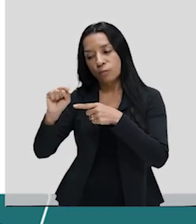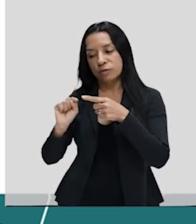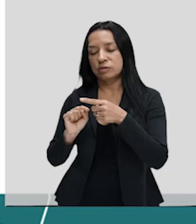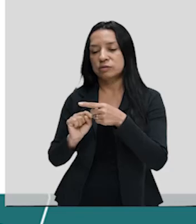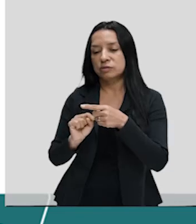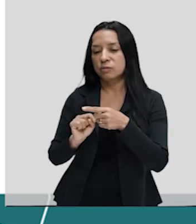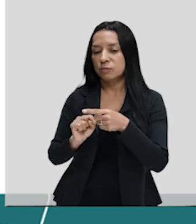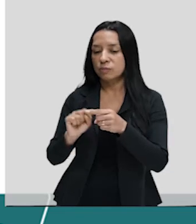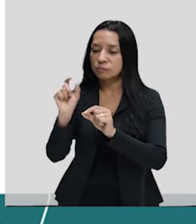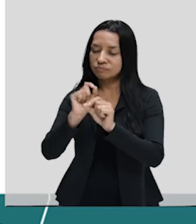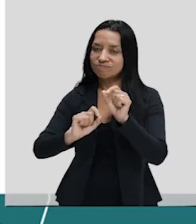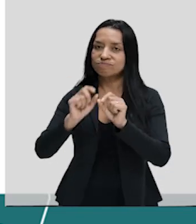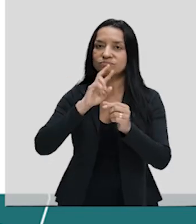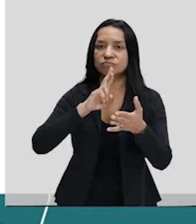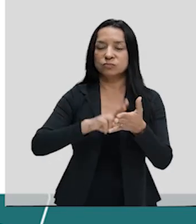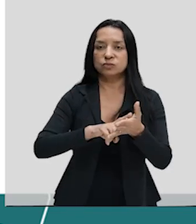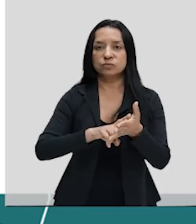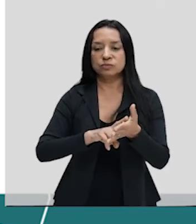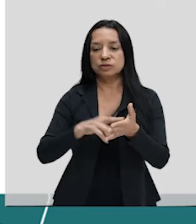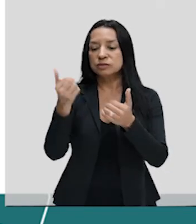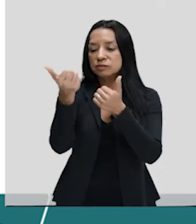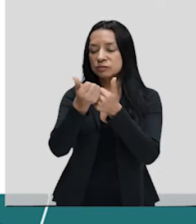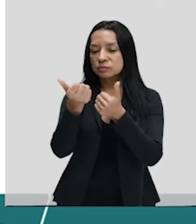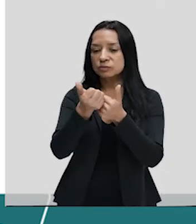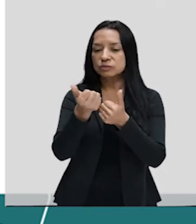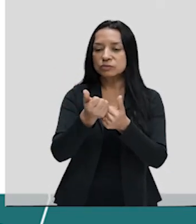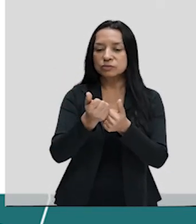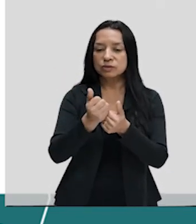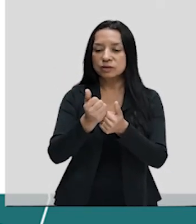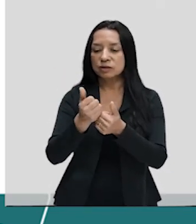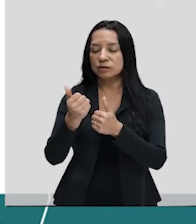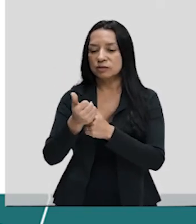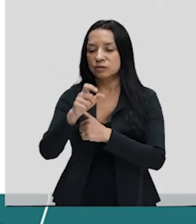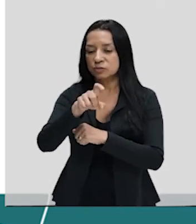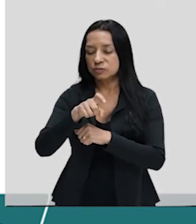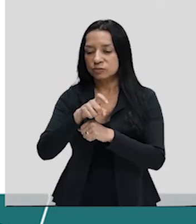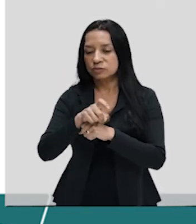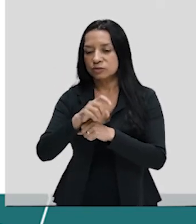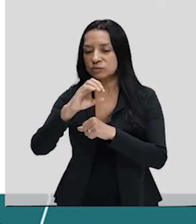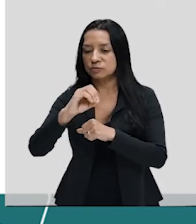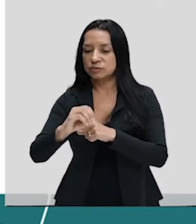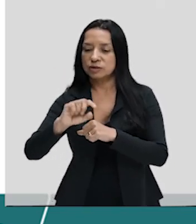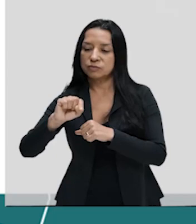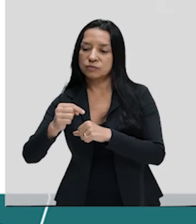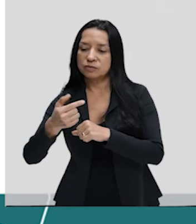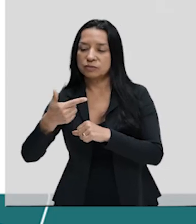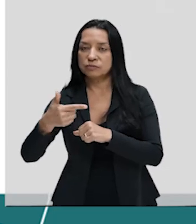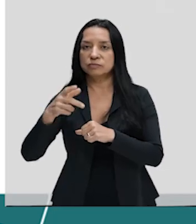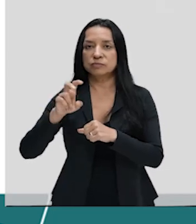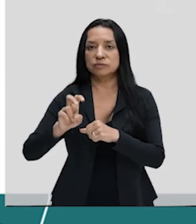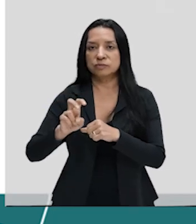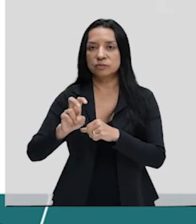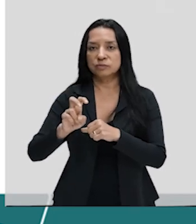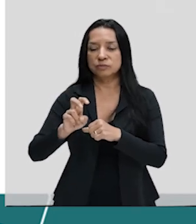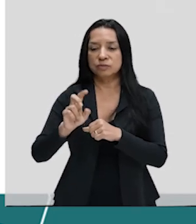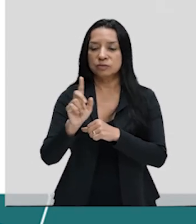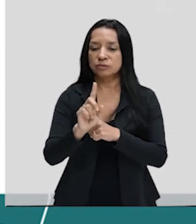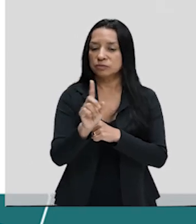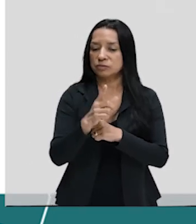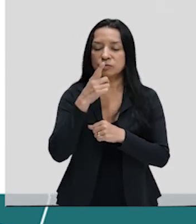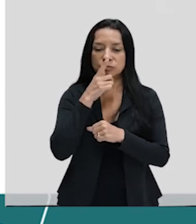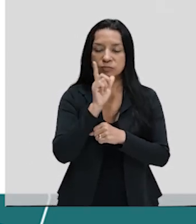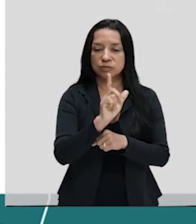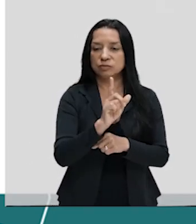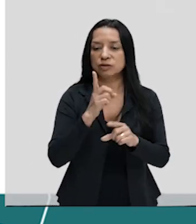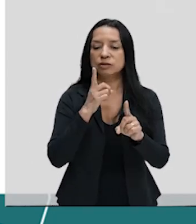que, ao resolver, substituindo lá no lugar do x o 0,25, você não vai